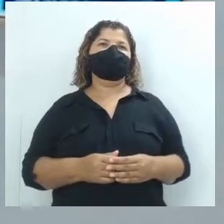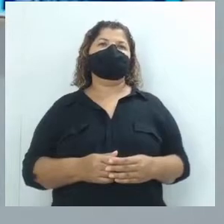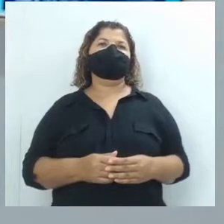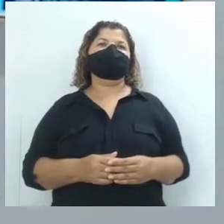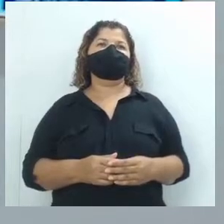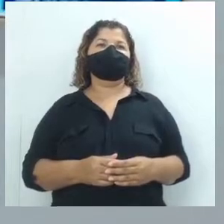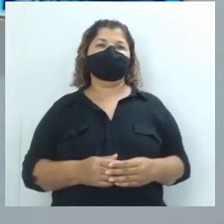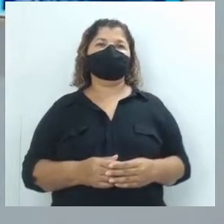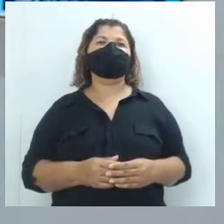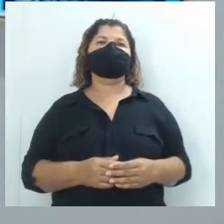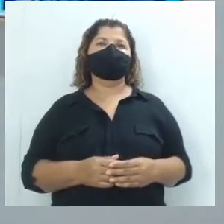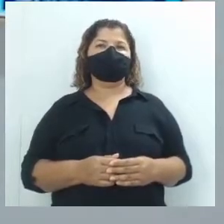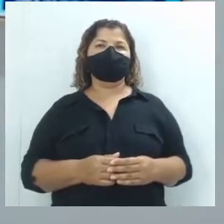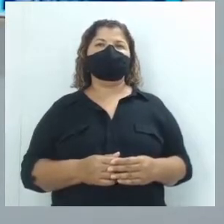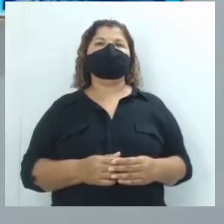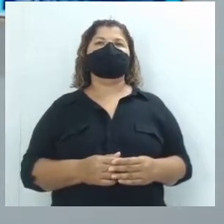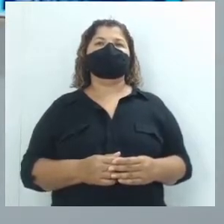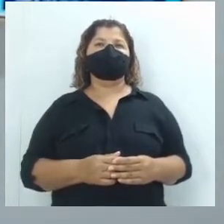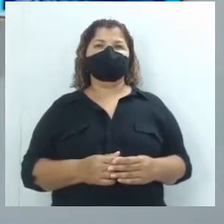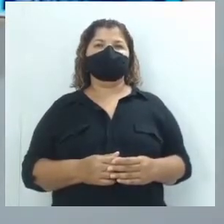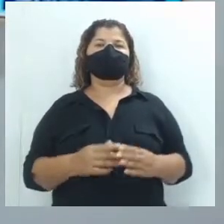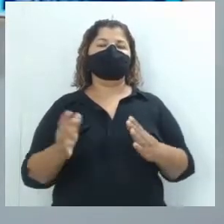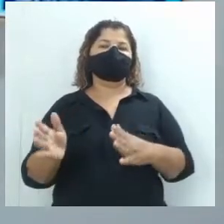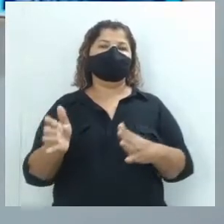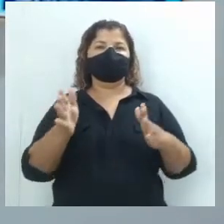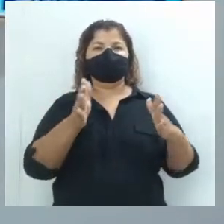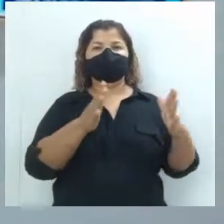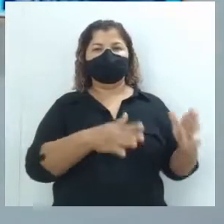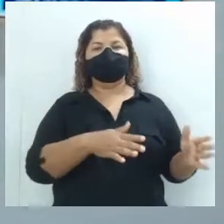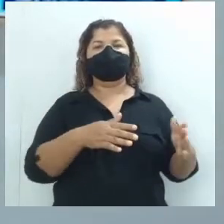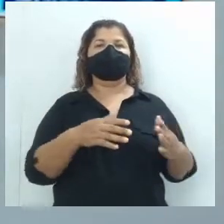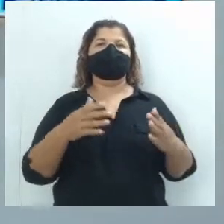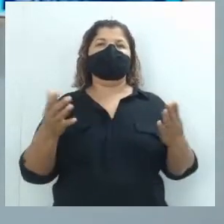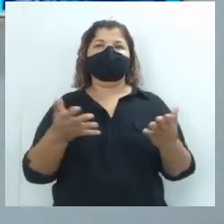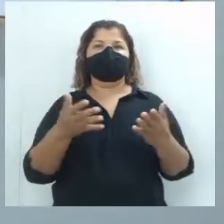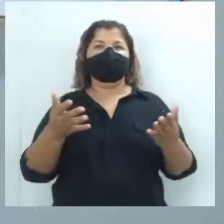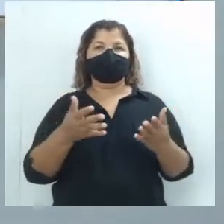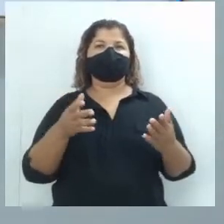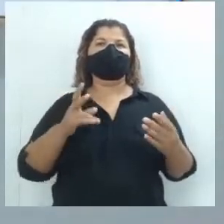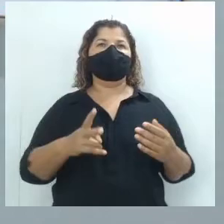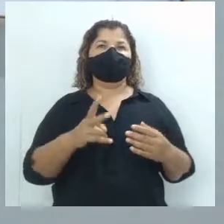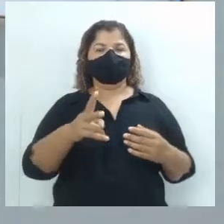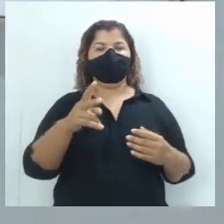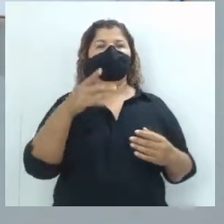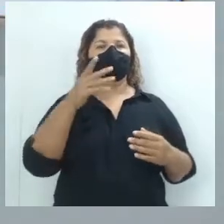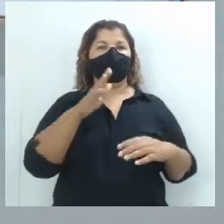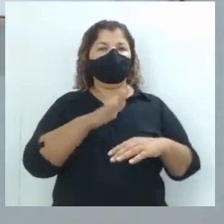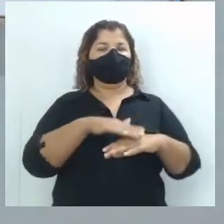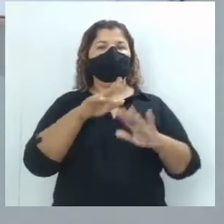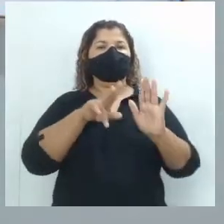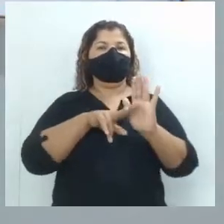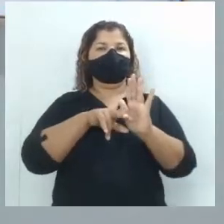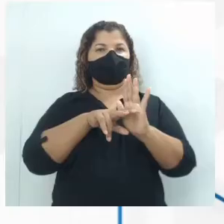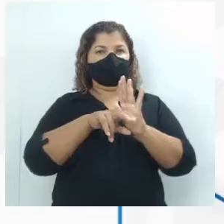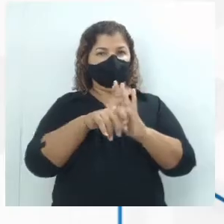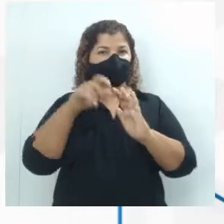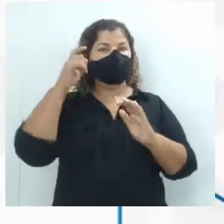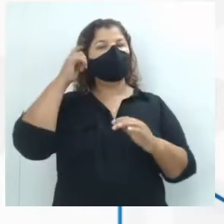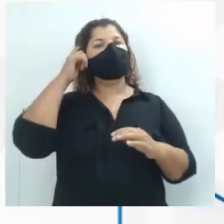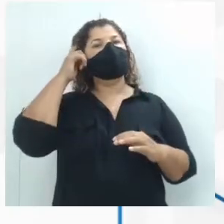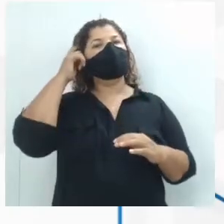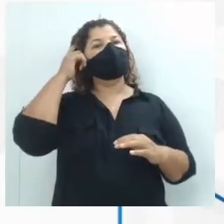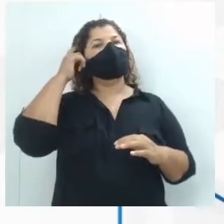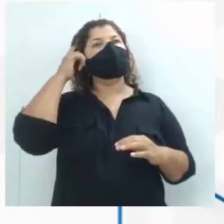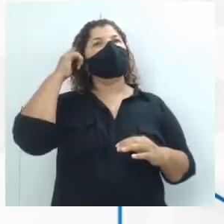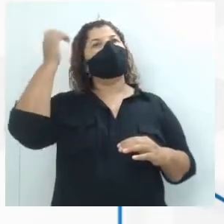Tranquilo? Então se liga nisso aí, tá? Tirando isso aí, hoje a gente vai continuar a falar de vírus, beleza? Hoje a gente vai continuar a falar de